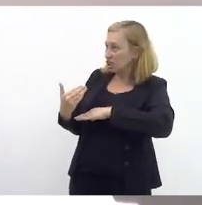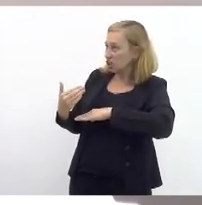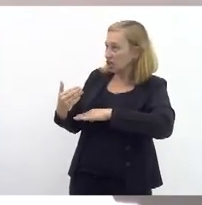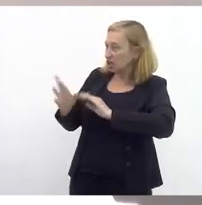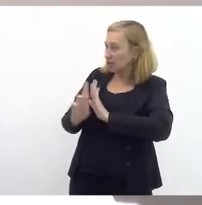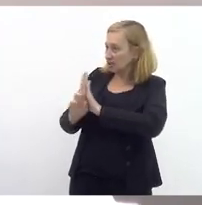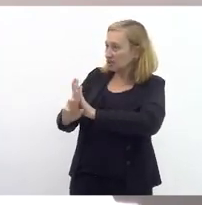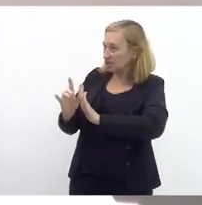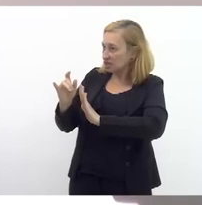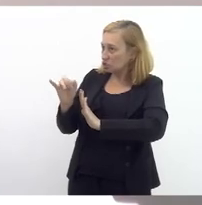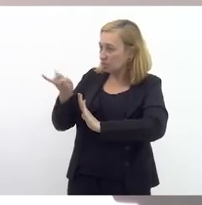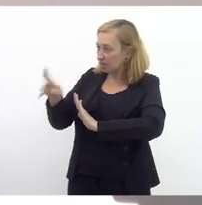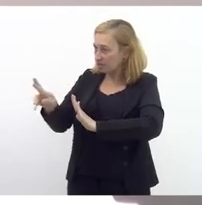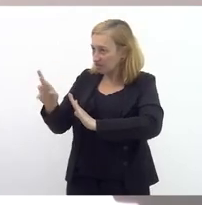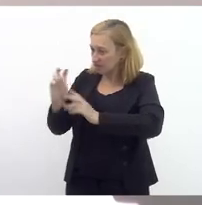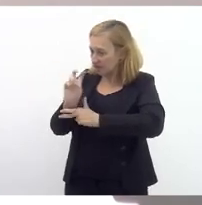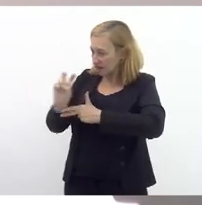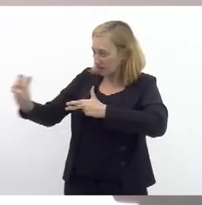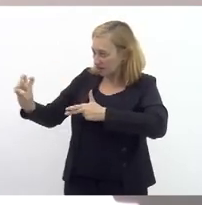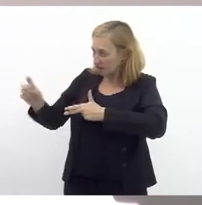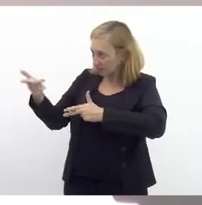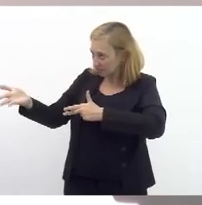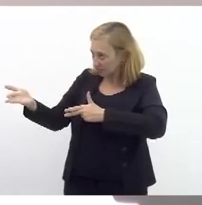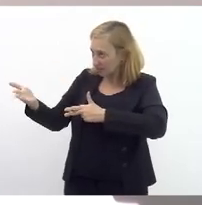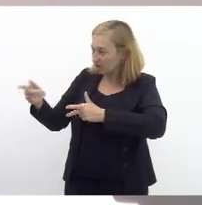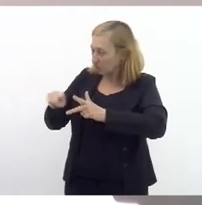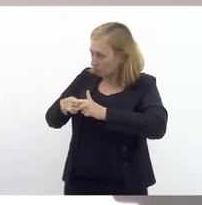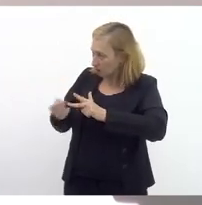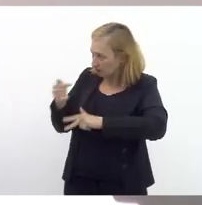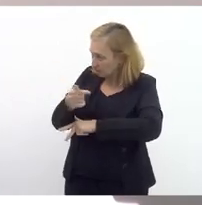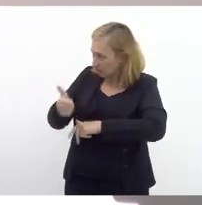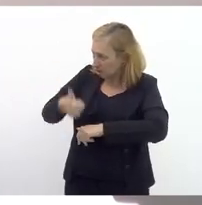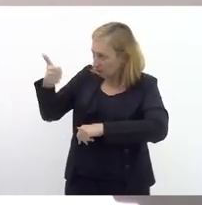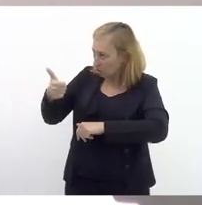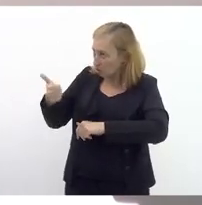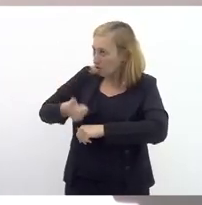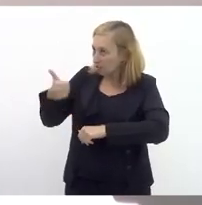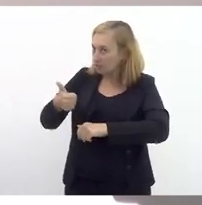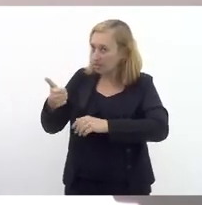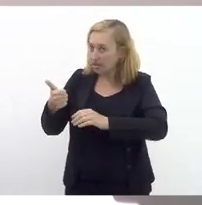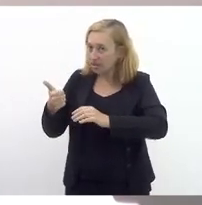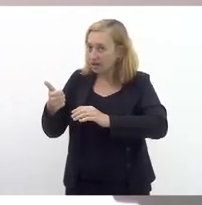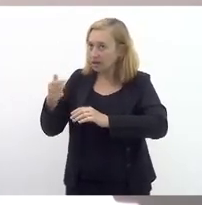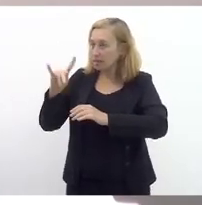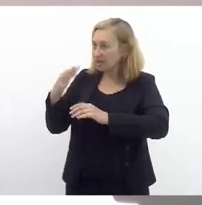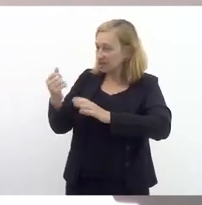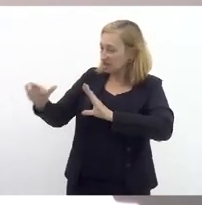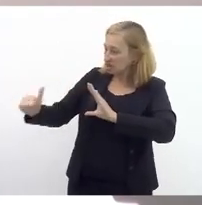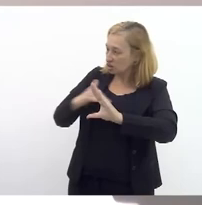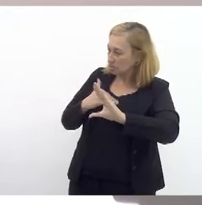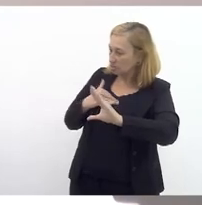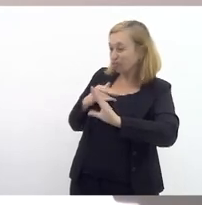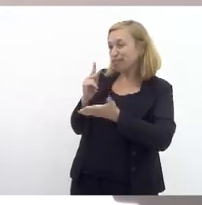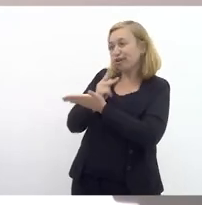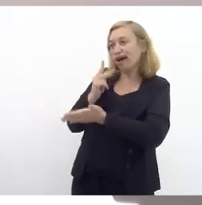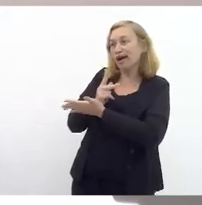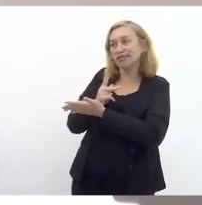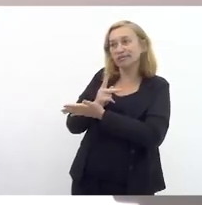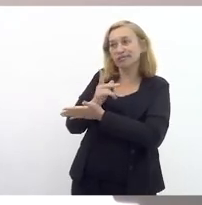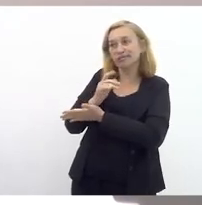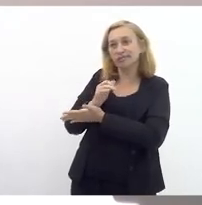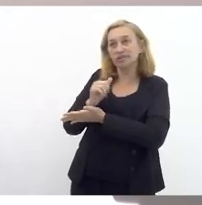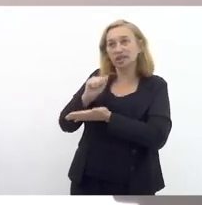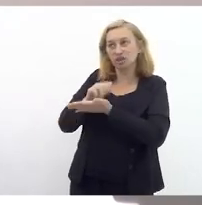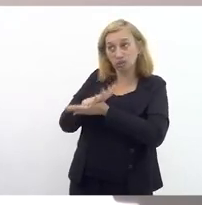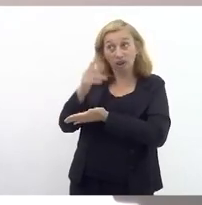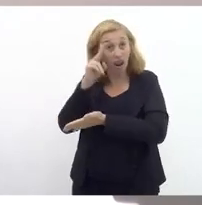representante da Supervia, como eu digo, aí, o nobre representante, atualizasse, que a primeira planilha que chegou para a gente da Getrans foi errada, das multas. Lembra